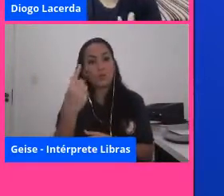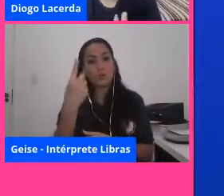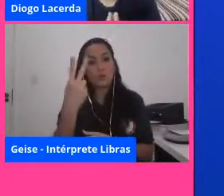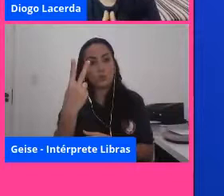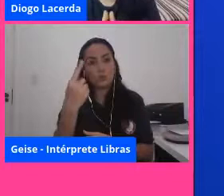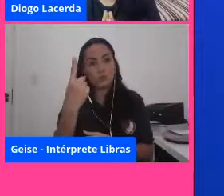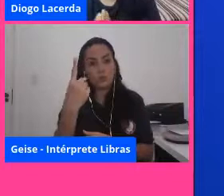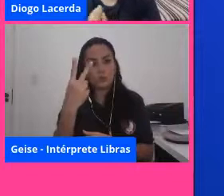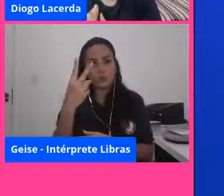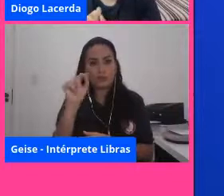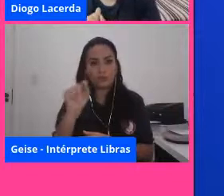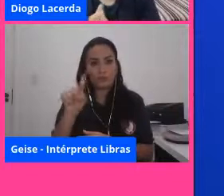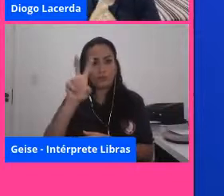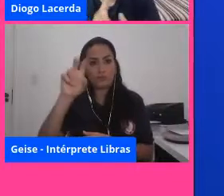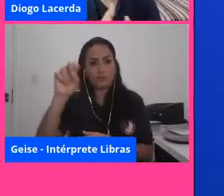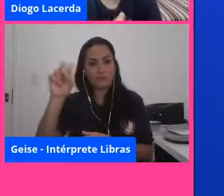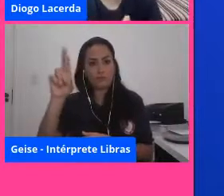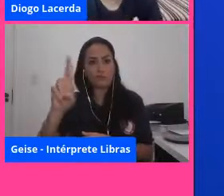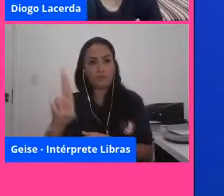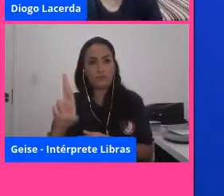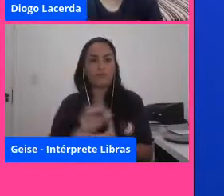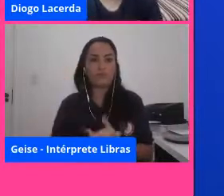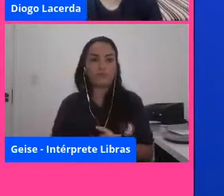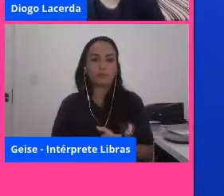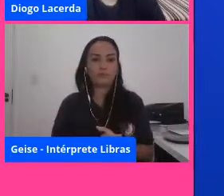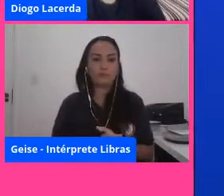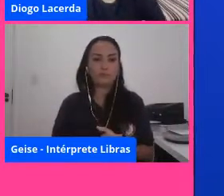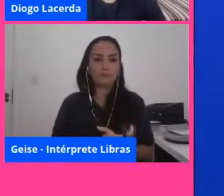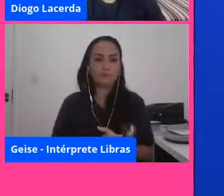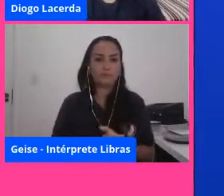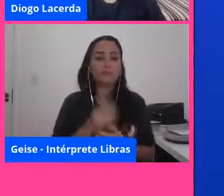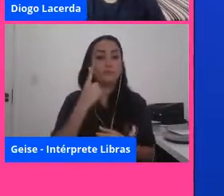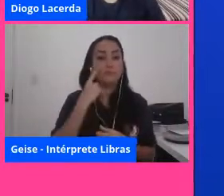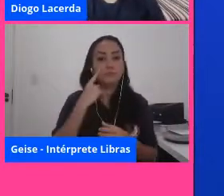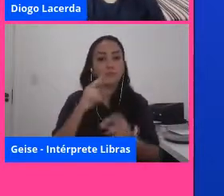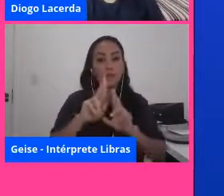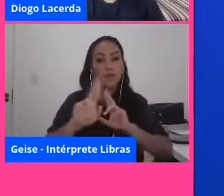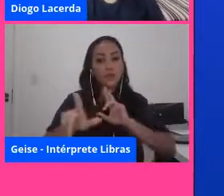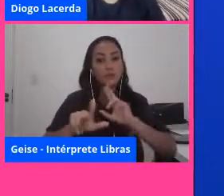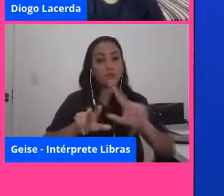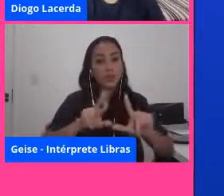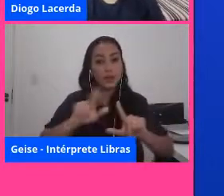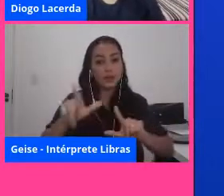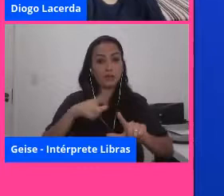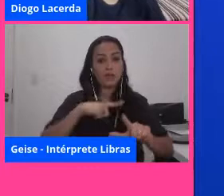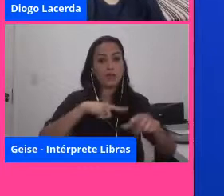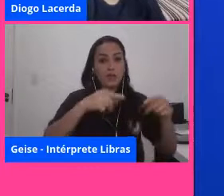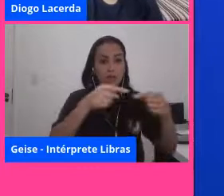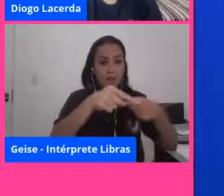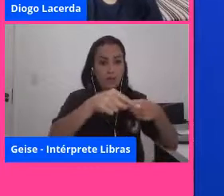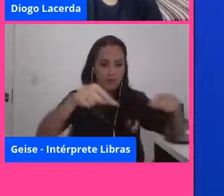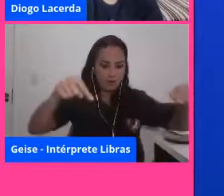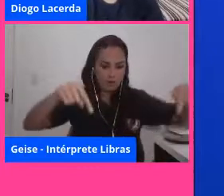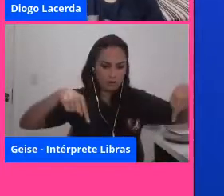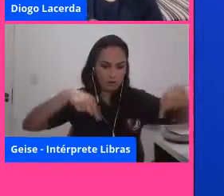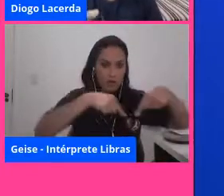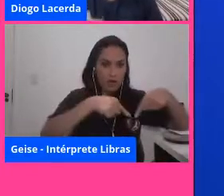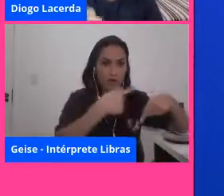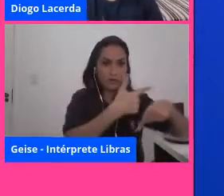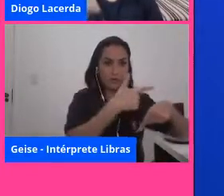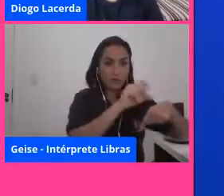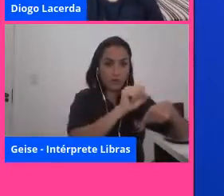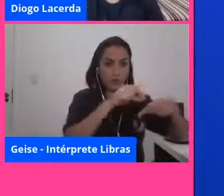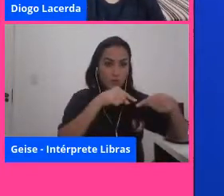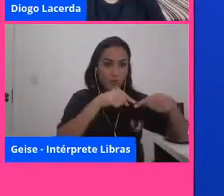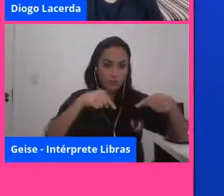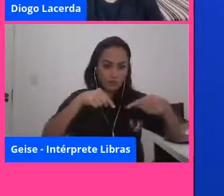impressão é bem diferente, né? Essa 7S3, ela tem de uma área de 28 centímetros por 28. Já